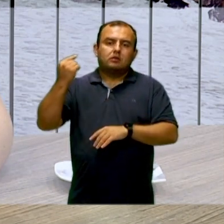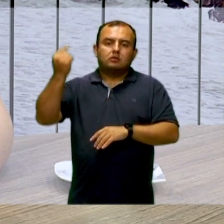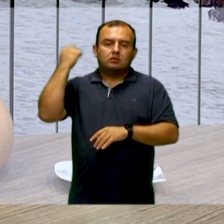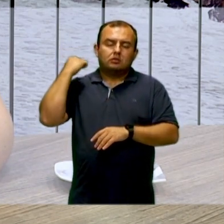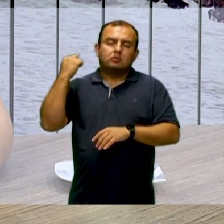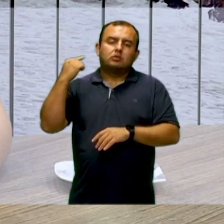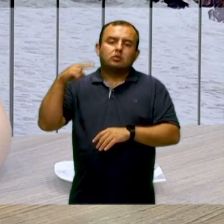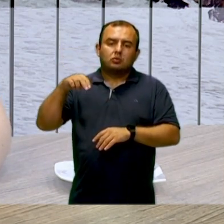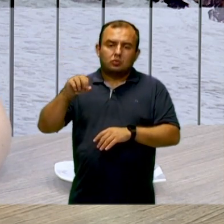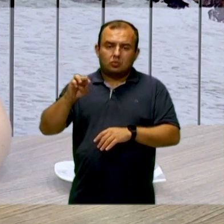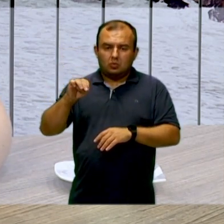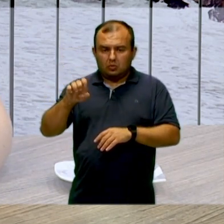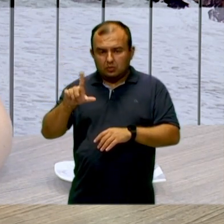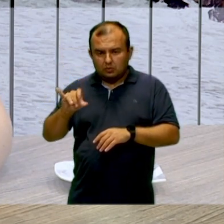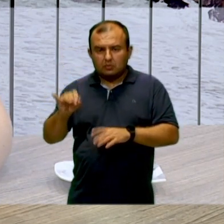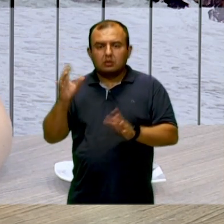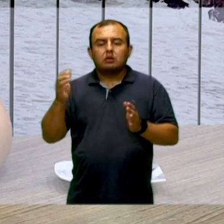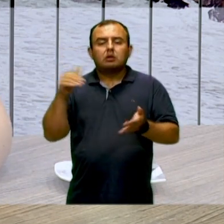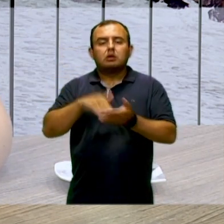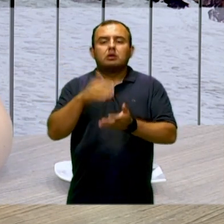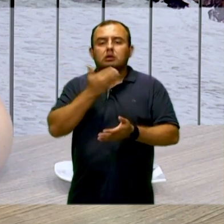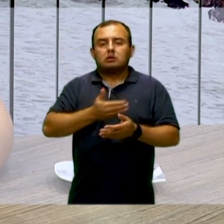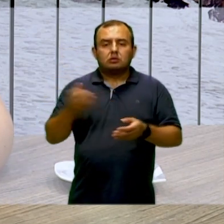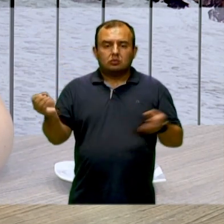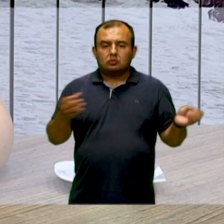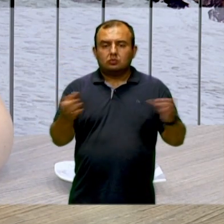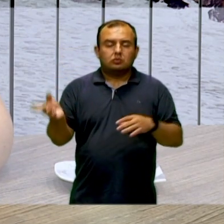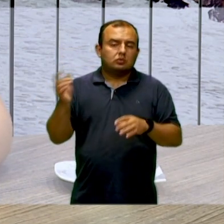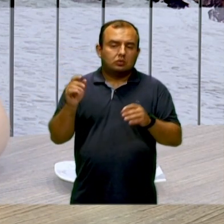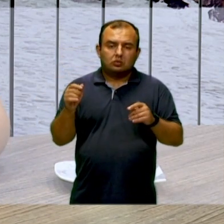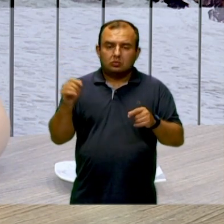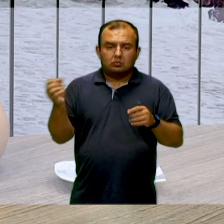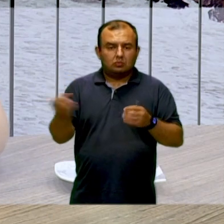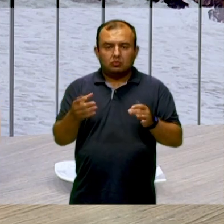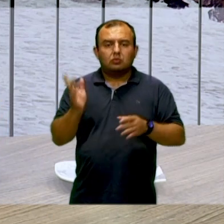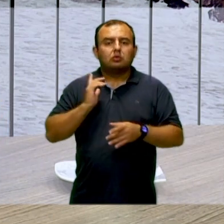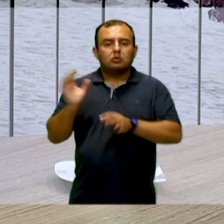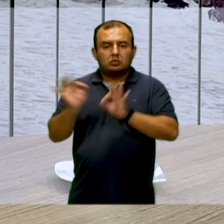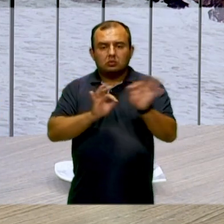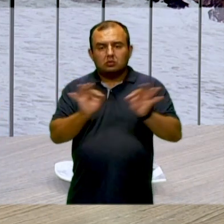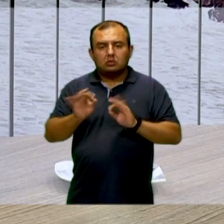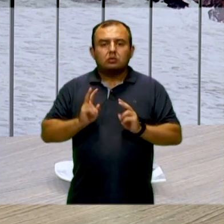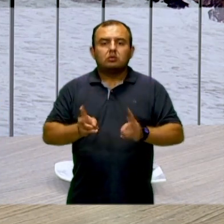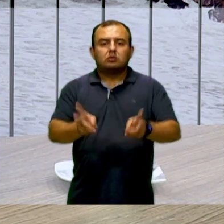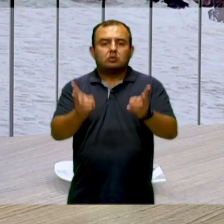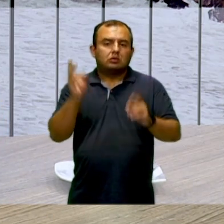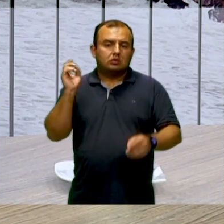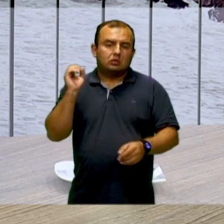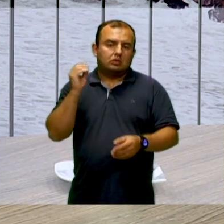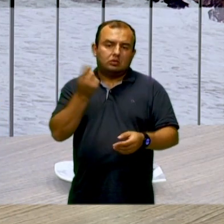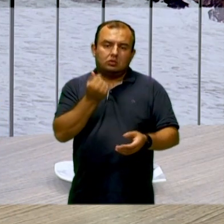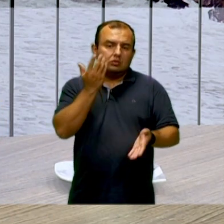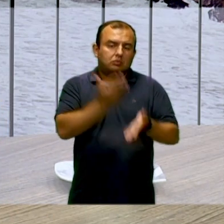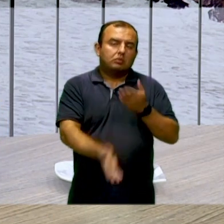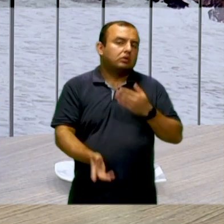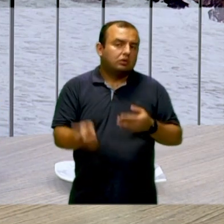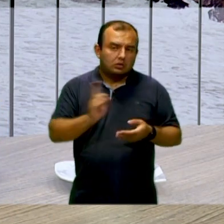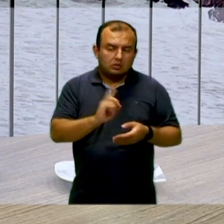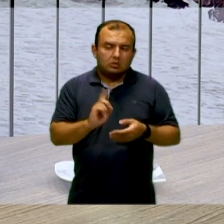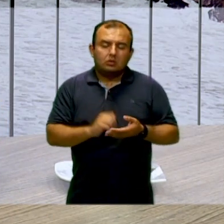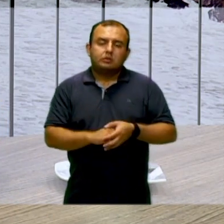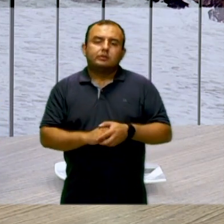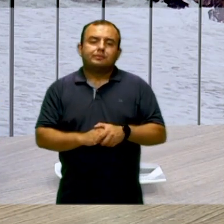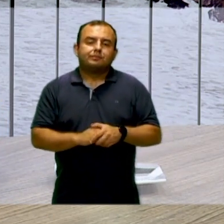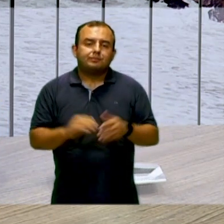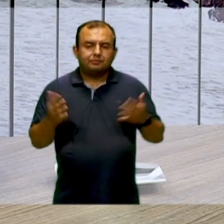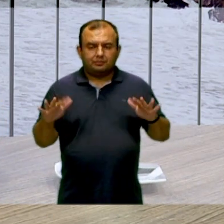Normélio. Só que até dezembro ele tinha que ter atualizado algumas coisas que ele não atualizou, a gente ajeitou e vai dar continuidade, a gente não vai perder aquele dinheiro. Então, são